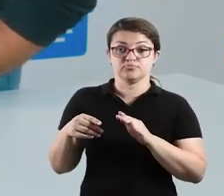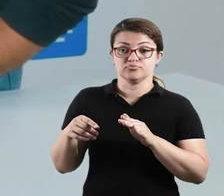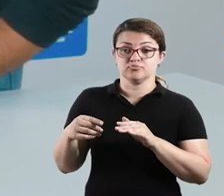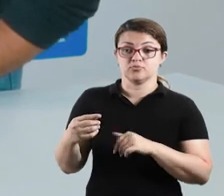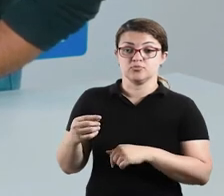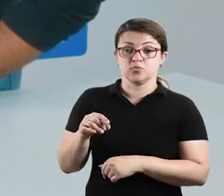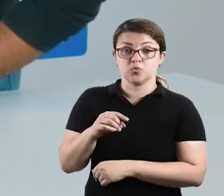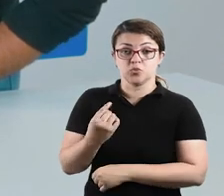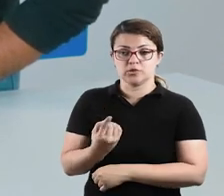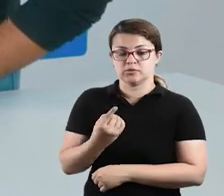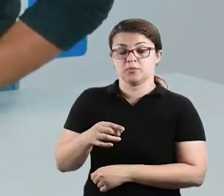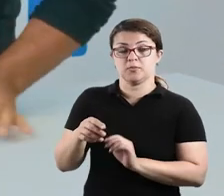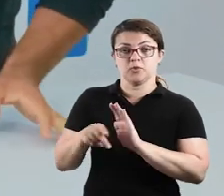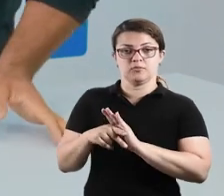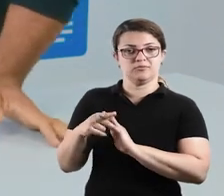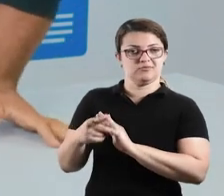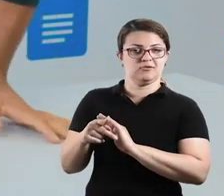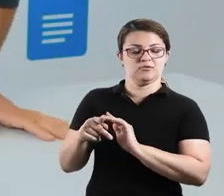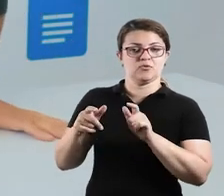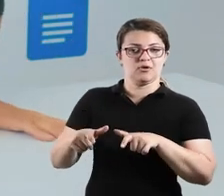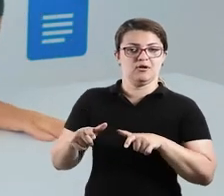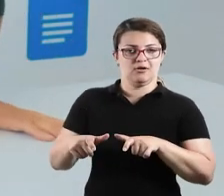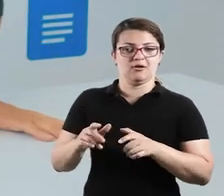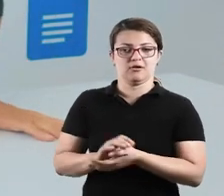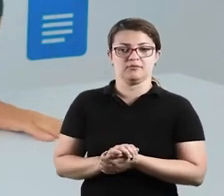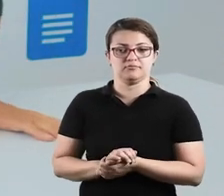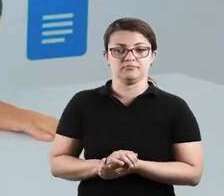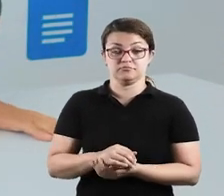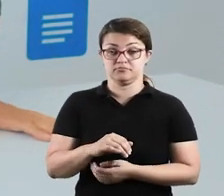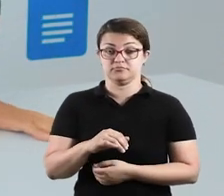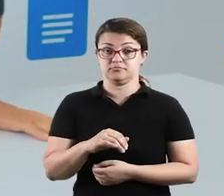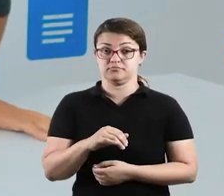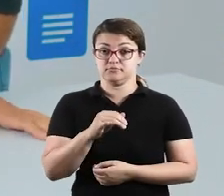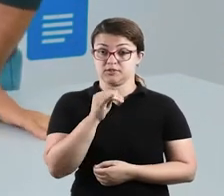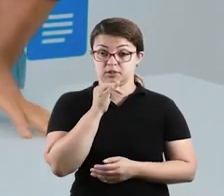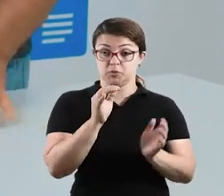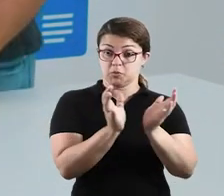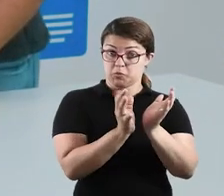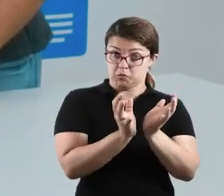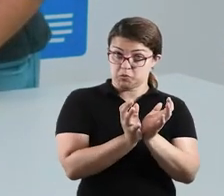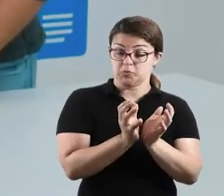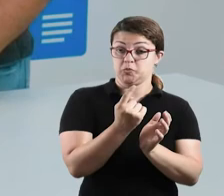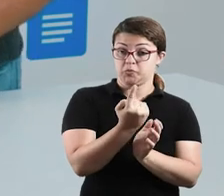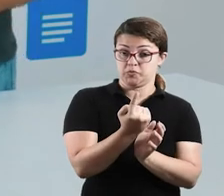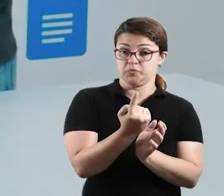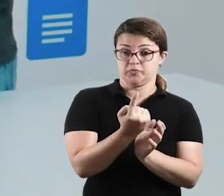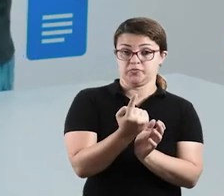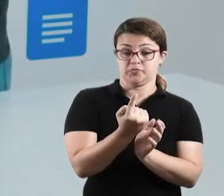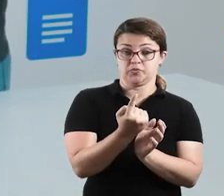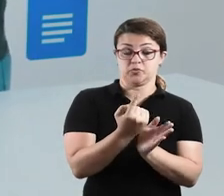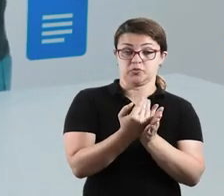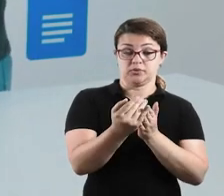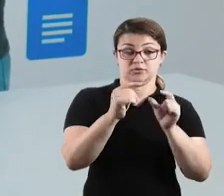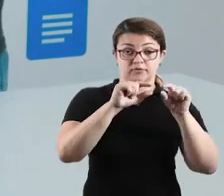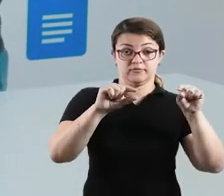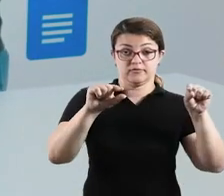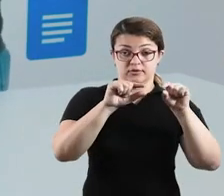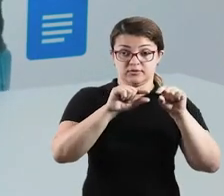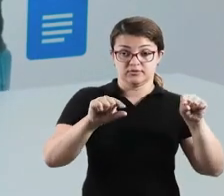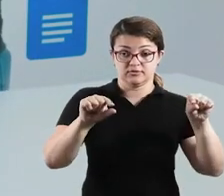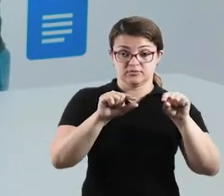esquece. O que que nós vamos fazer? O pessoal do termo 1, no começo da frase, vai escrever os